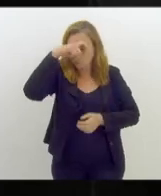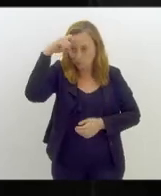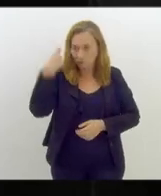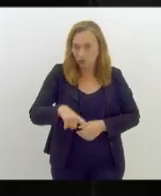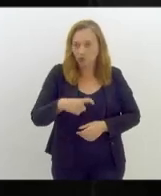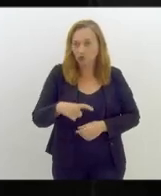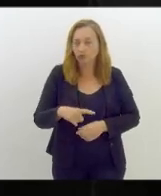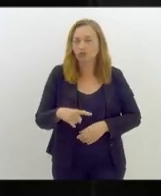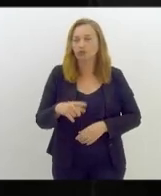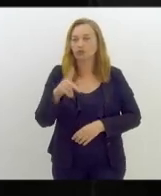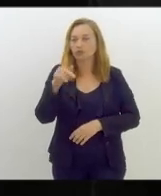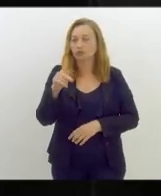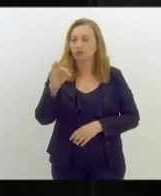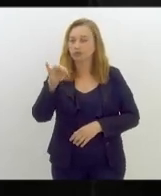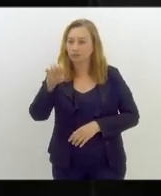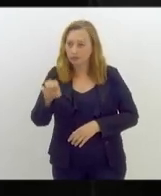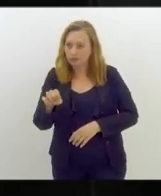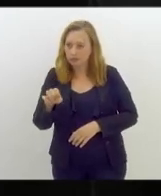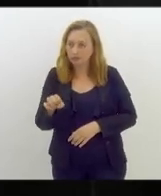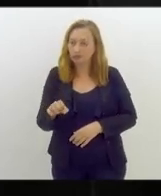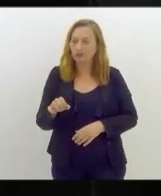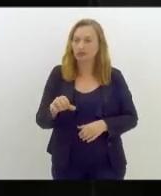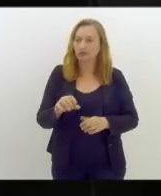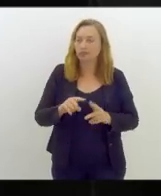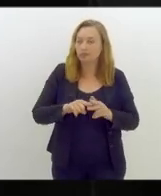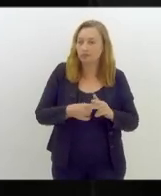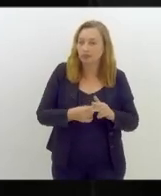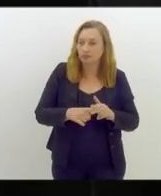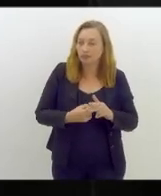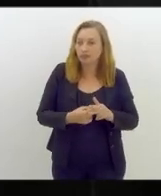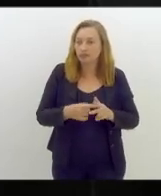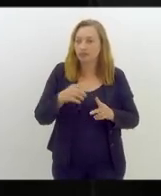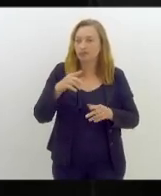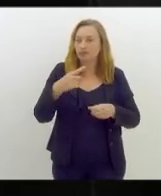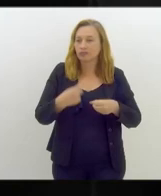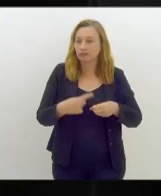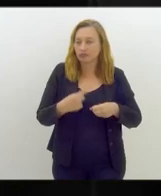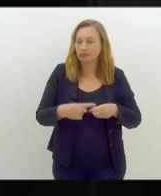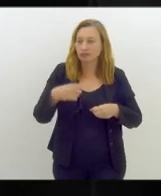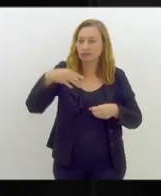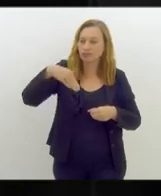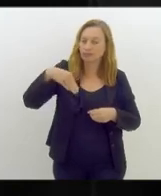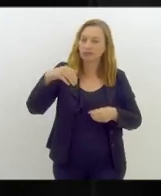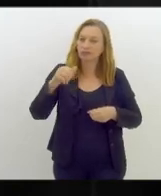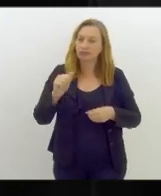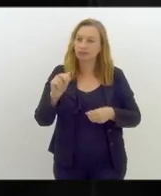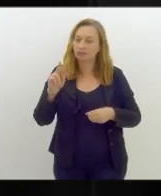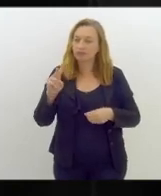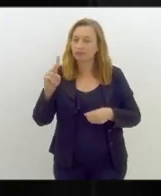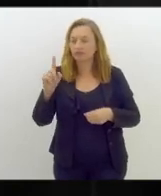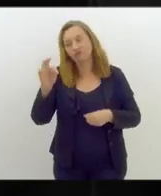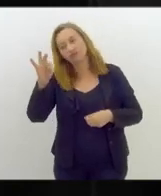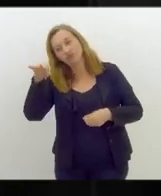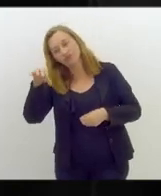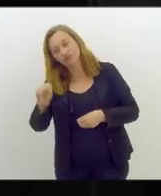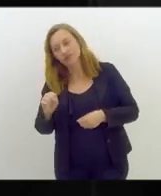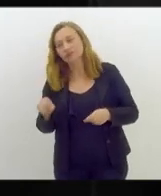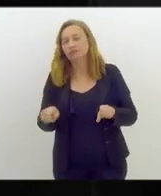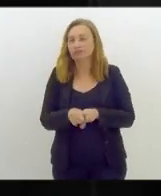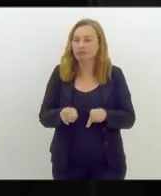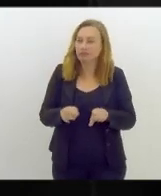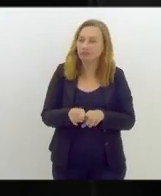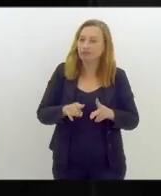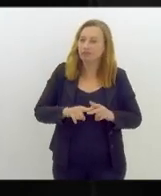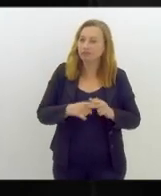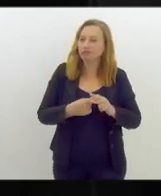da ponte Ivan Mundim, a reurbanização do bairro Malvinas e a Ilha Leocádia, a revitalização